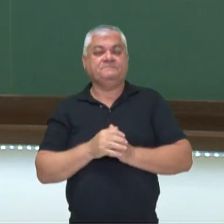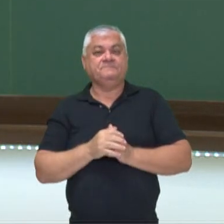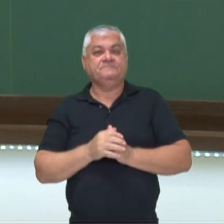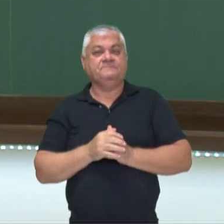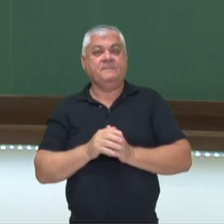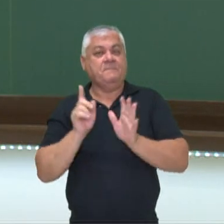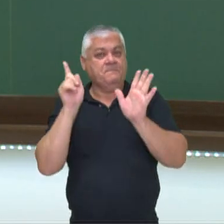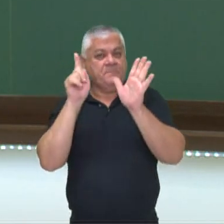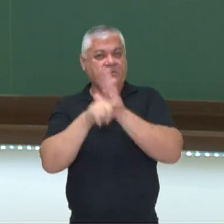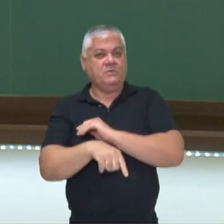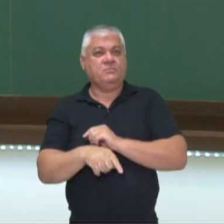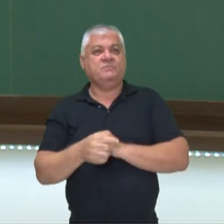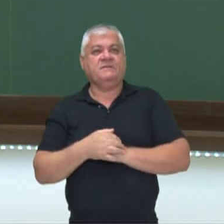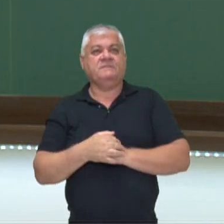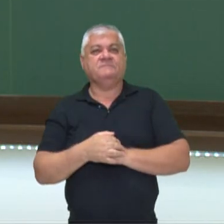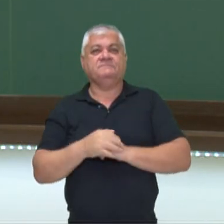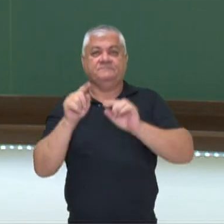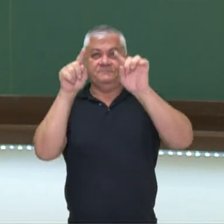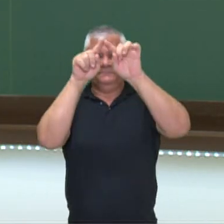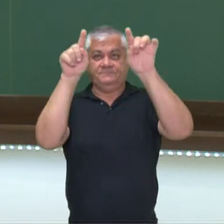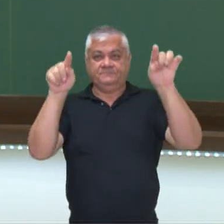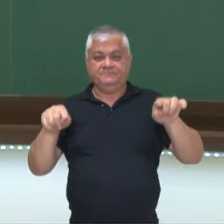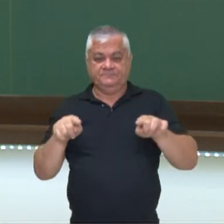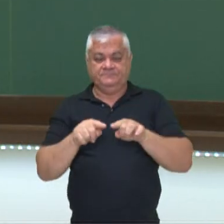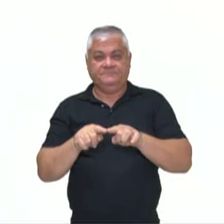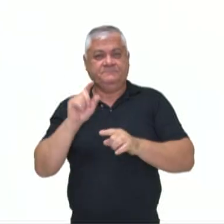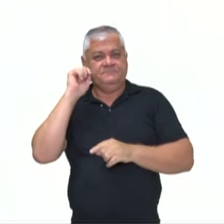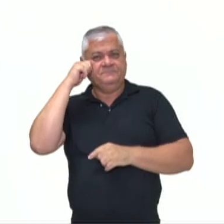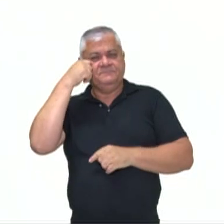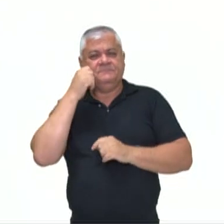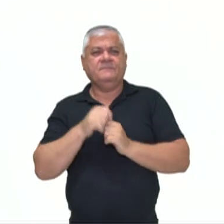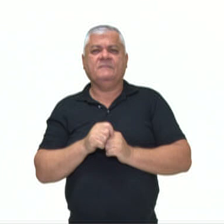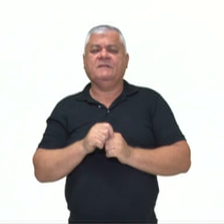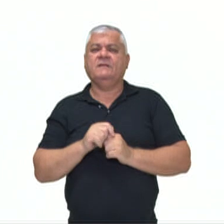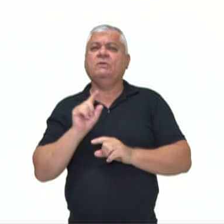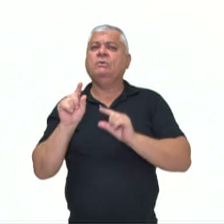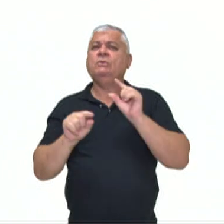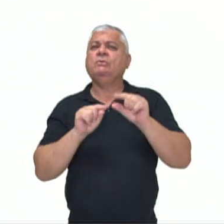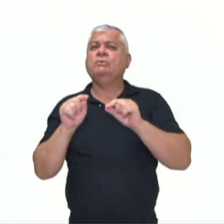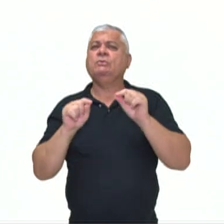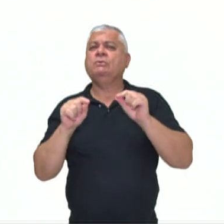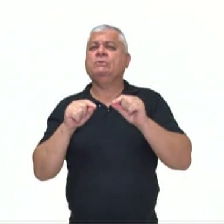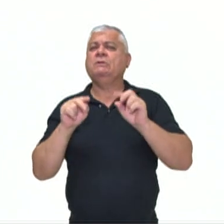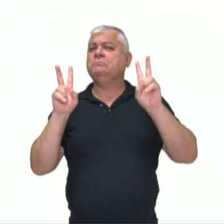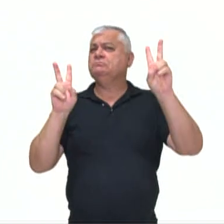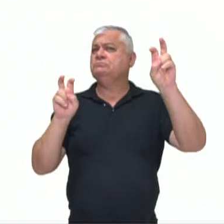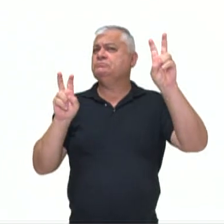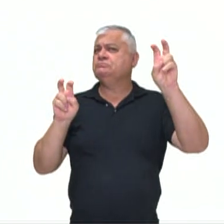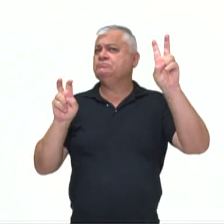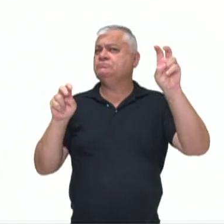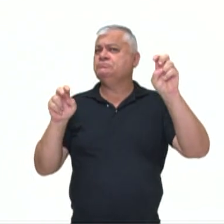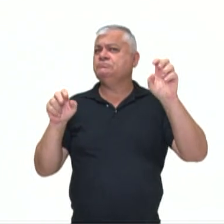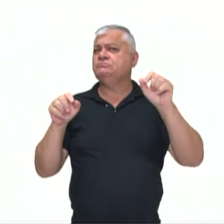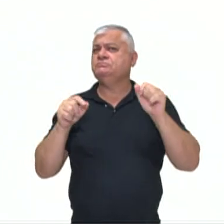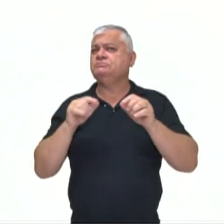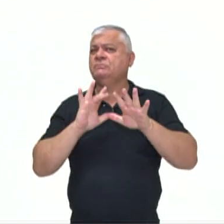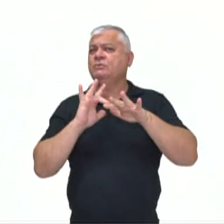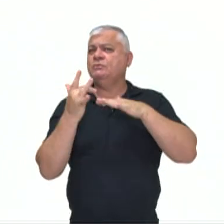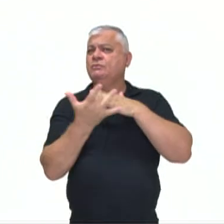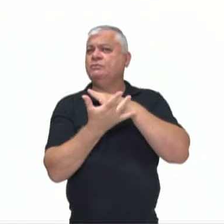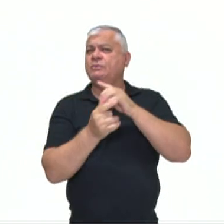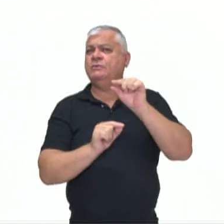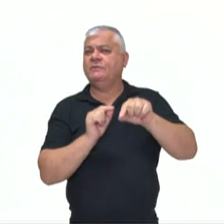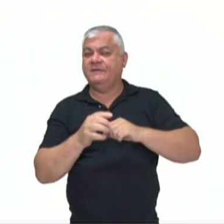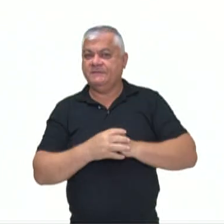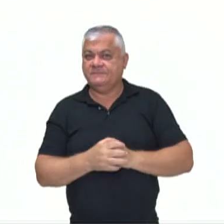esta pergunta. Que pergunta, prof? De que hablamos ou de quem hablamos em las redes sociais?